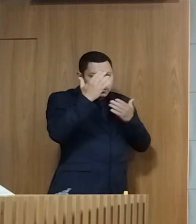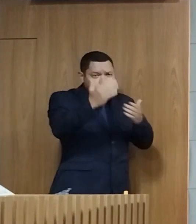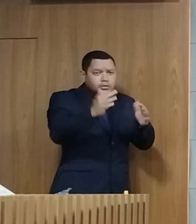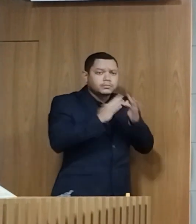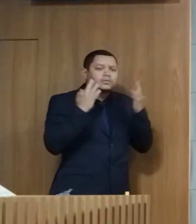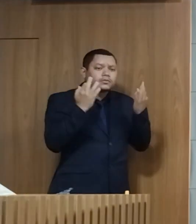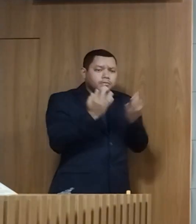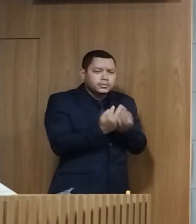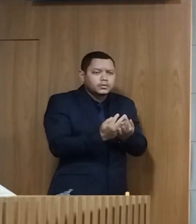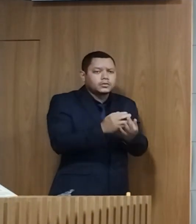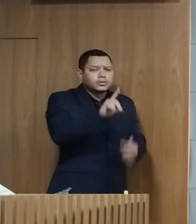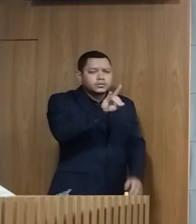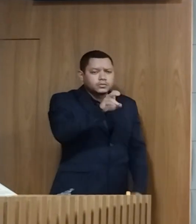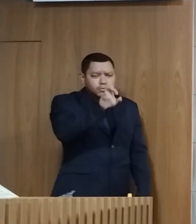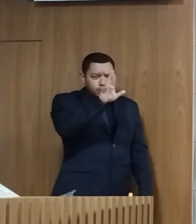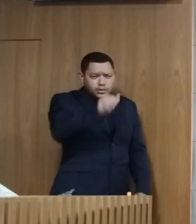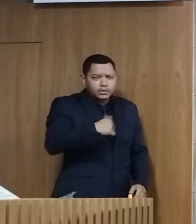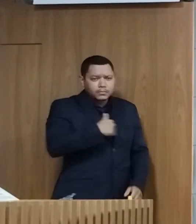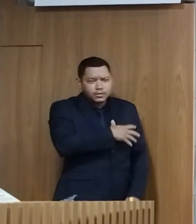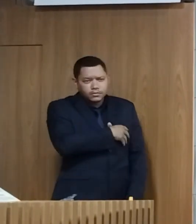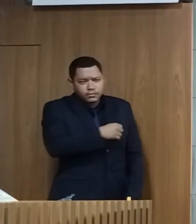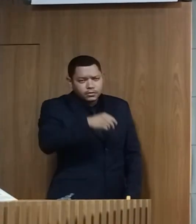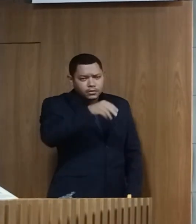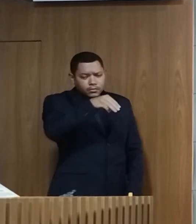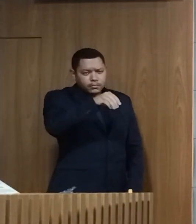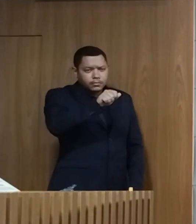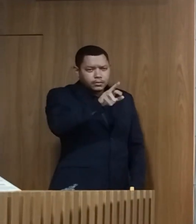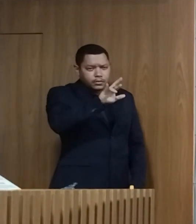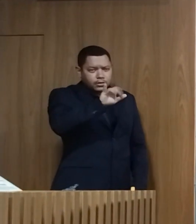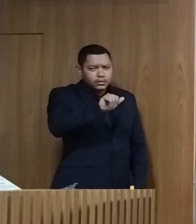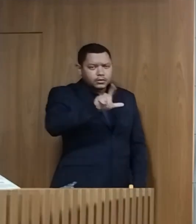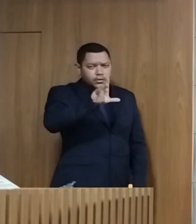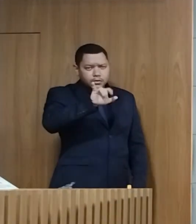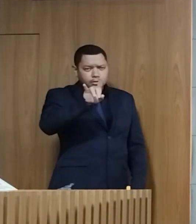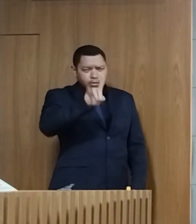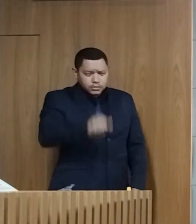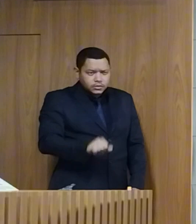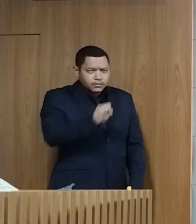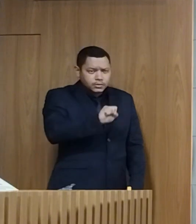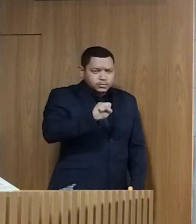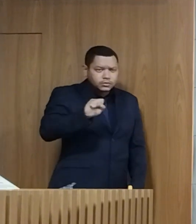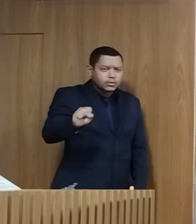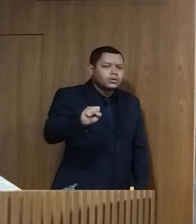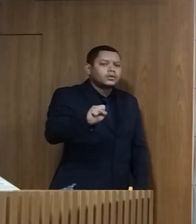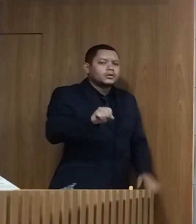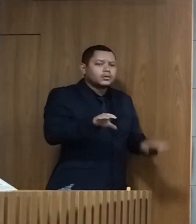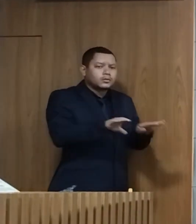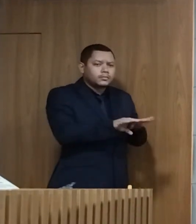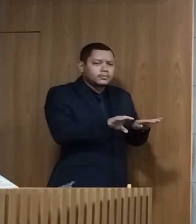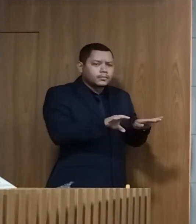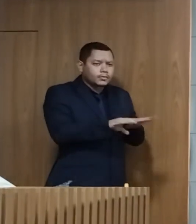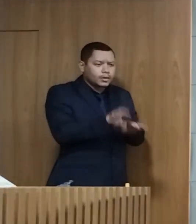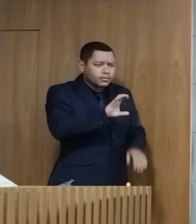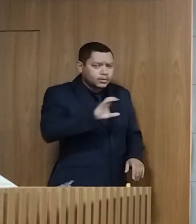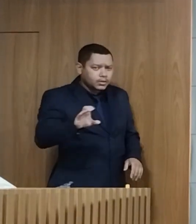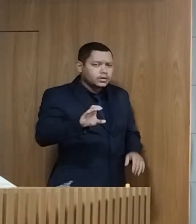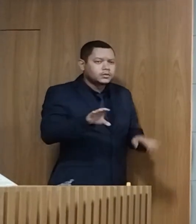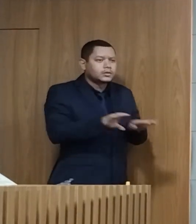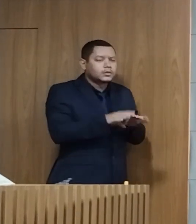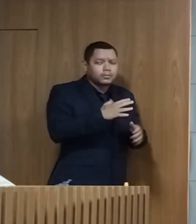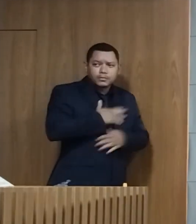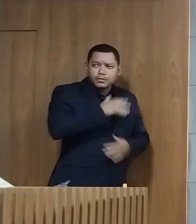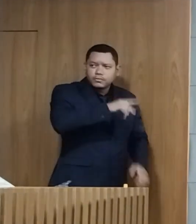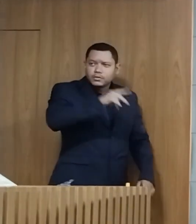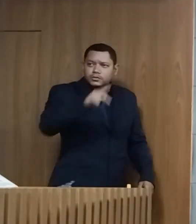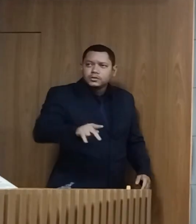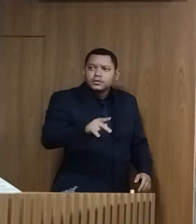esposa Zilmara, minha filha Maria Luísa, a minha sogra, a irmã Cês, a minha cunhada Zenils. Quero agradecer a minha